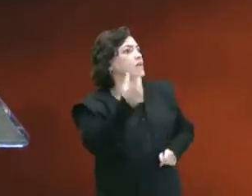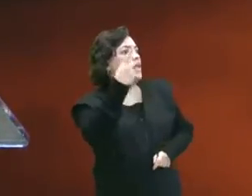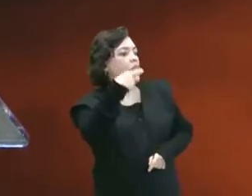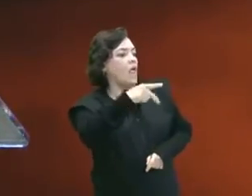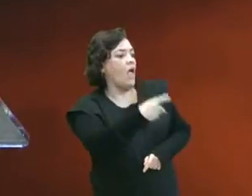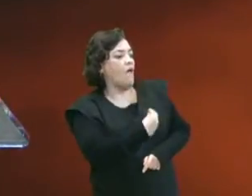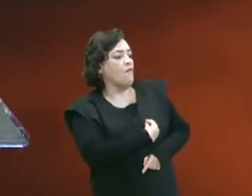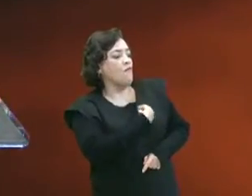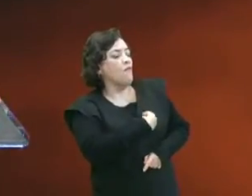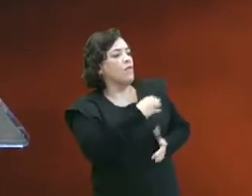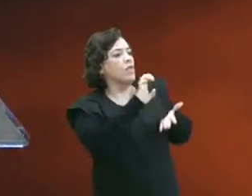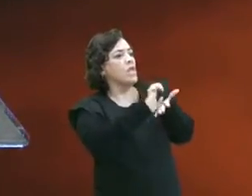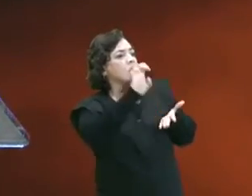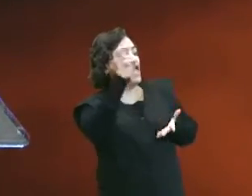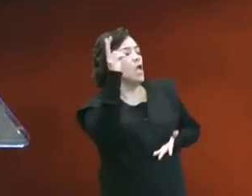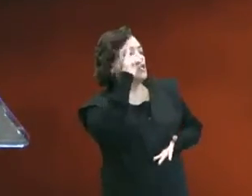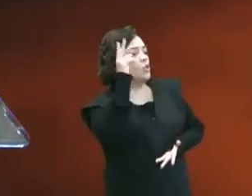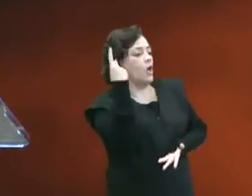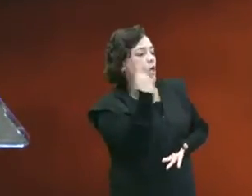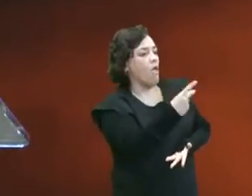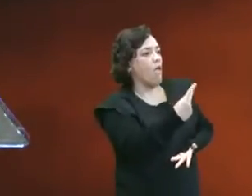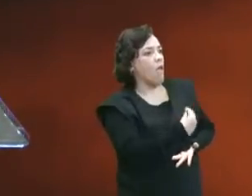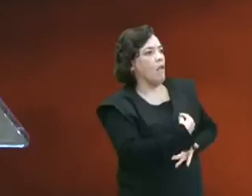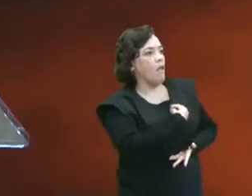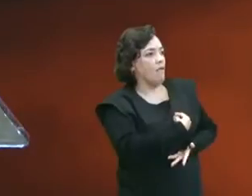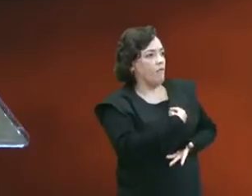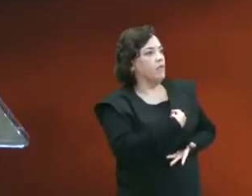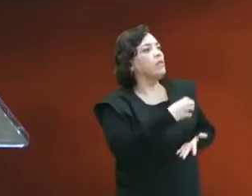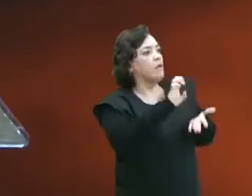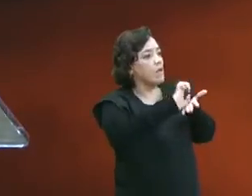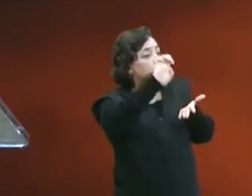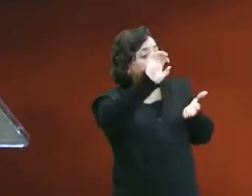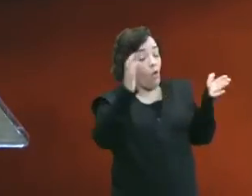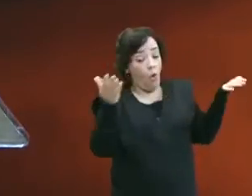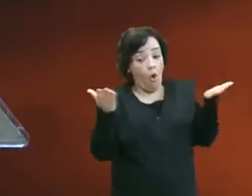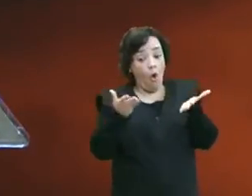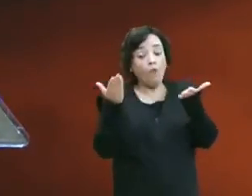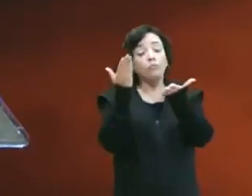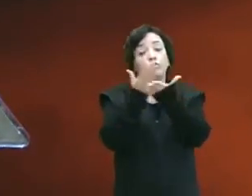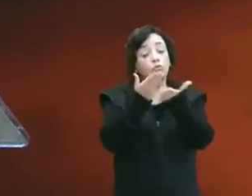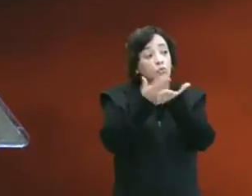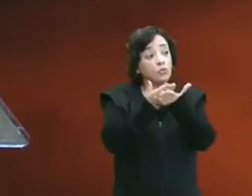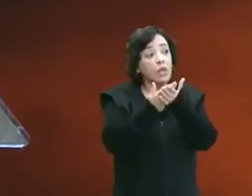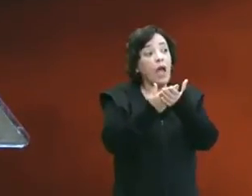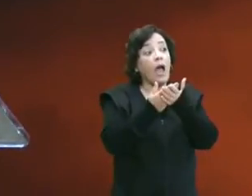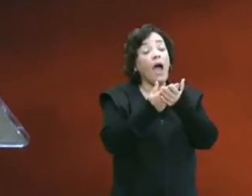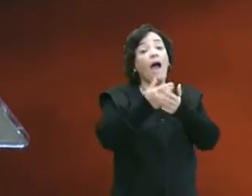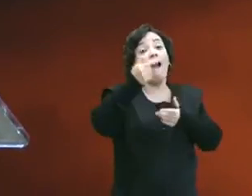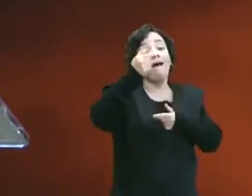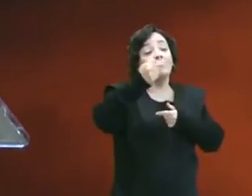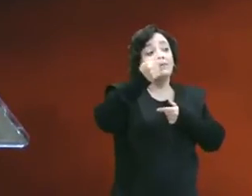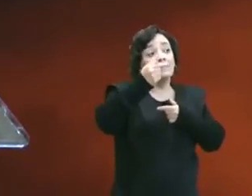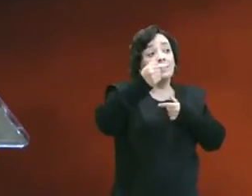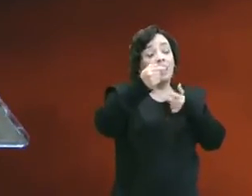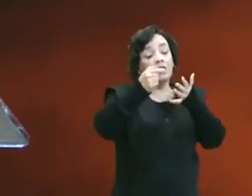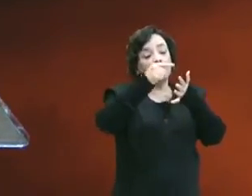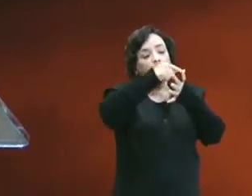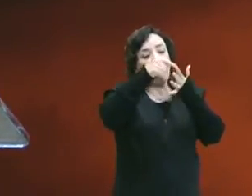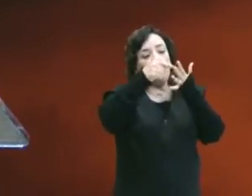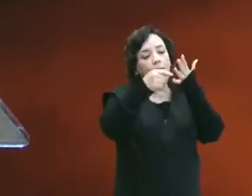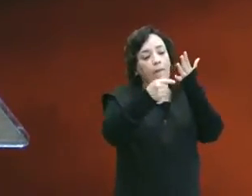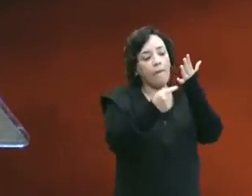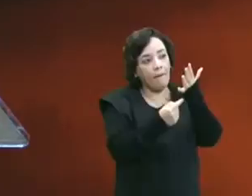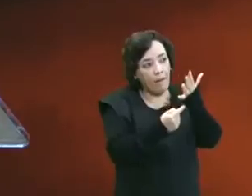Elias, nas histórias de Elias. E hoje vamos estudar essa 7ª manifestação em comum, que